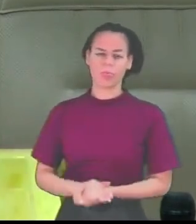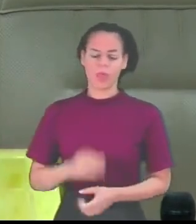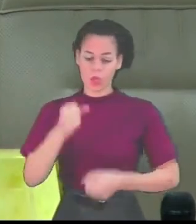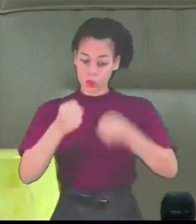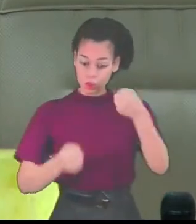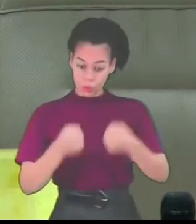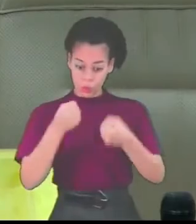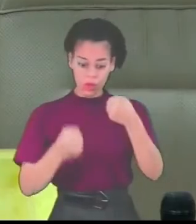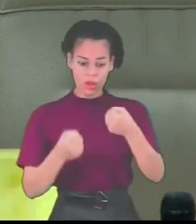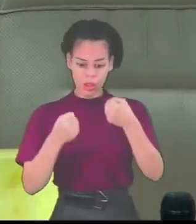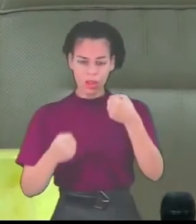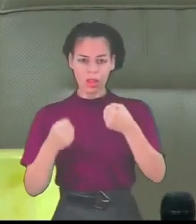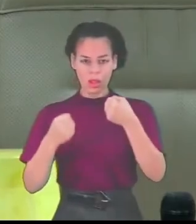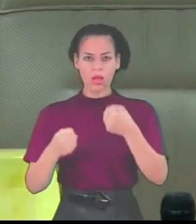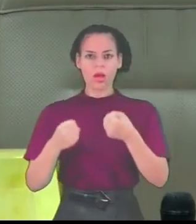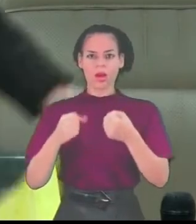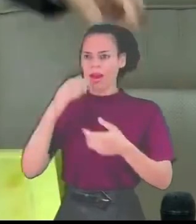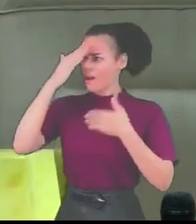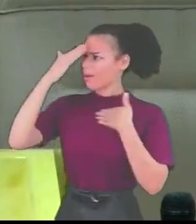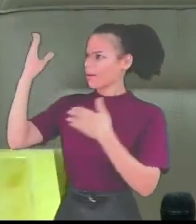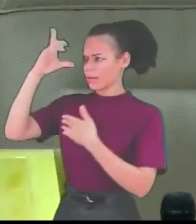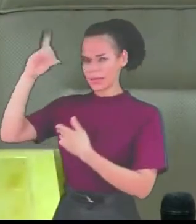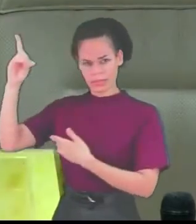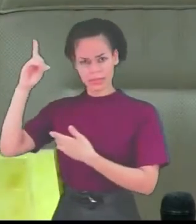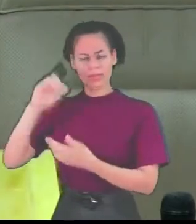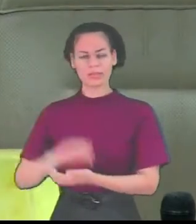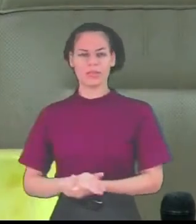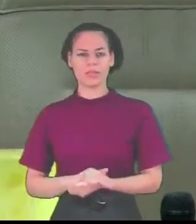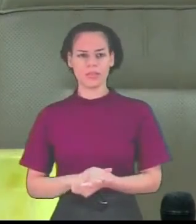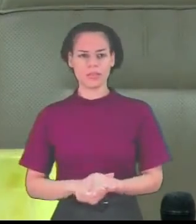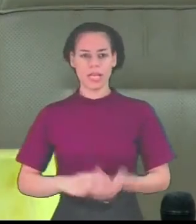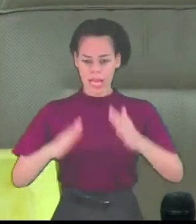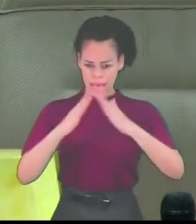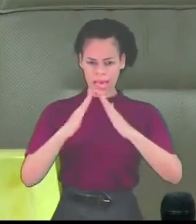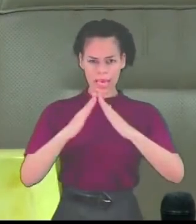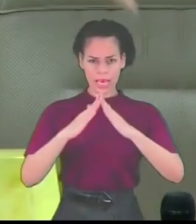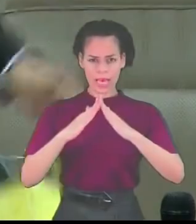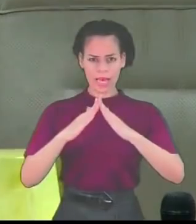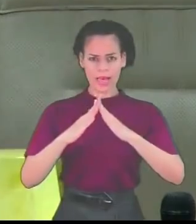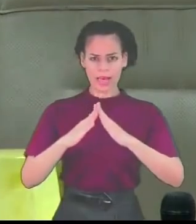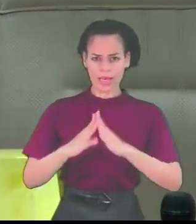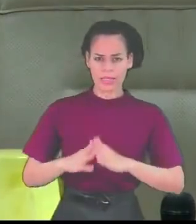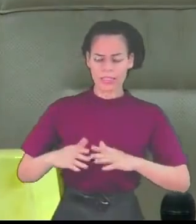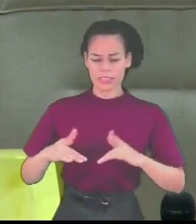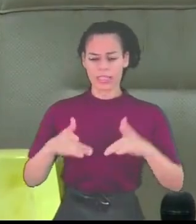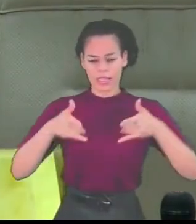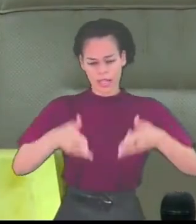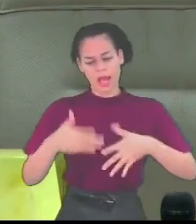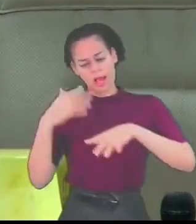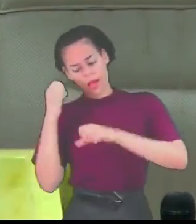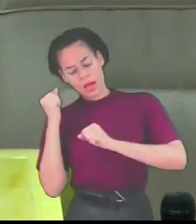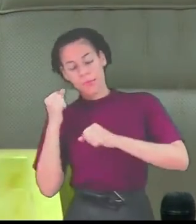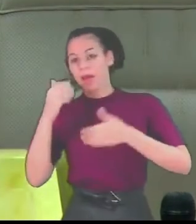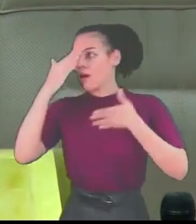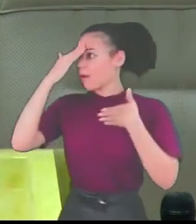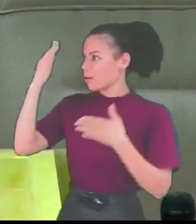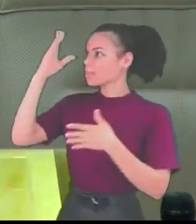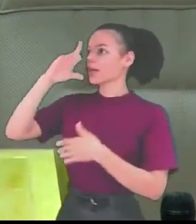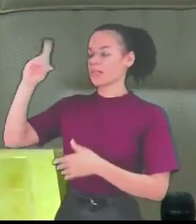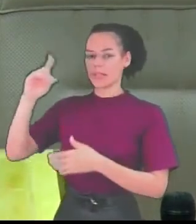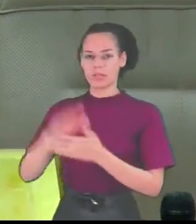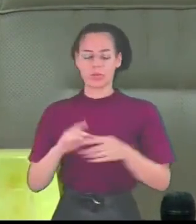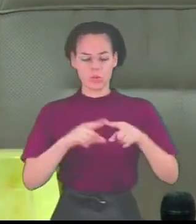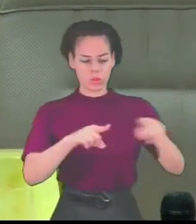carro agradeço a Deus pelo teu carro quando você tiver na tua cama agradeço a Deus pela tua cama de dormir quando você tiver no teu quarto